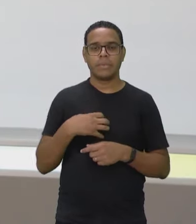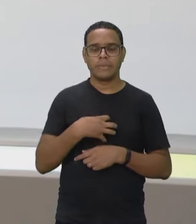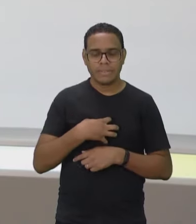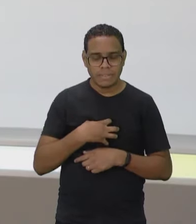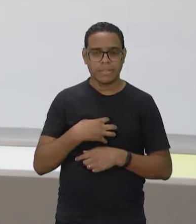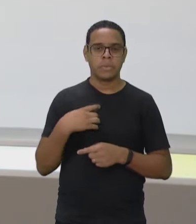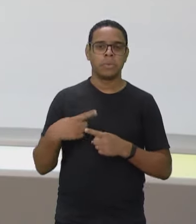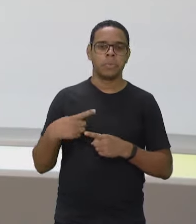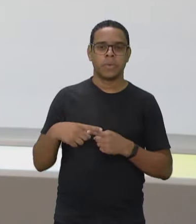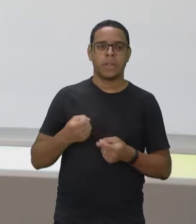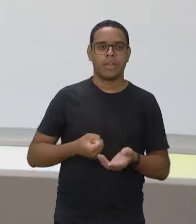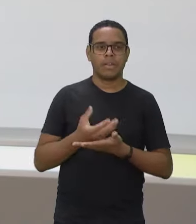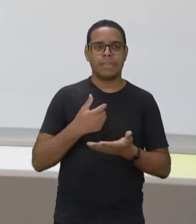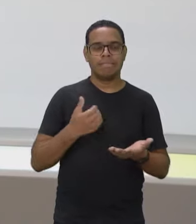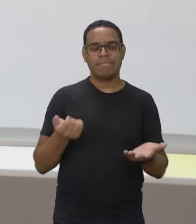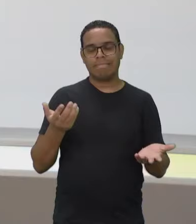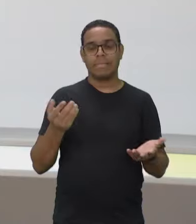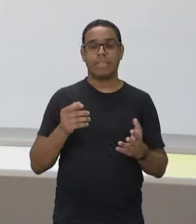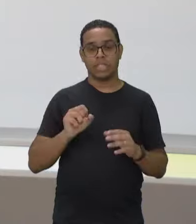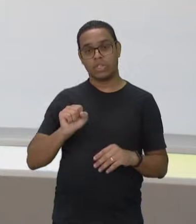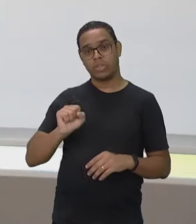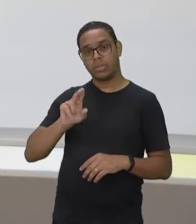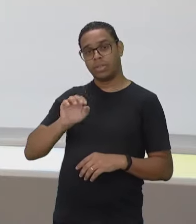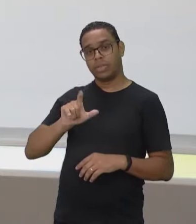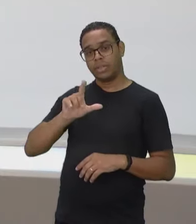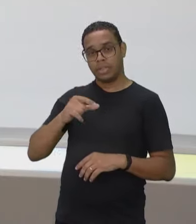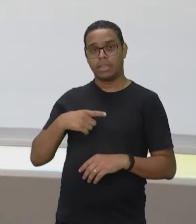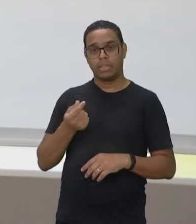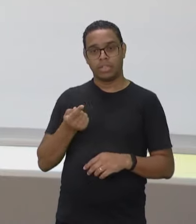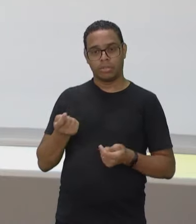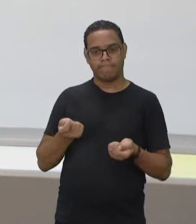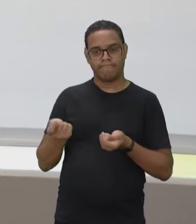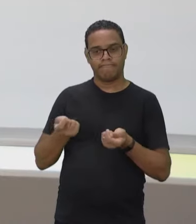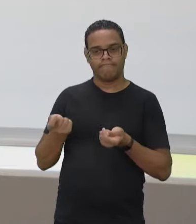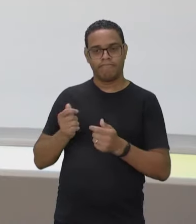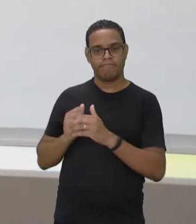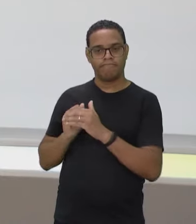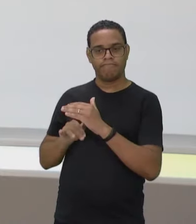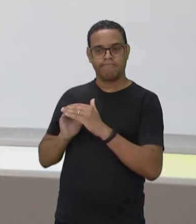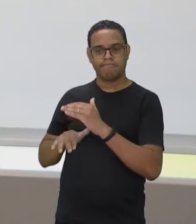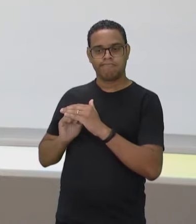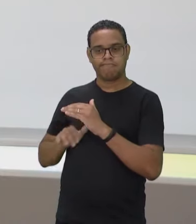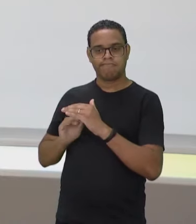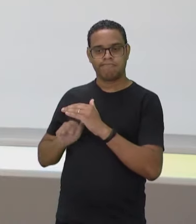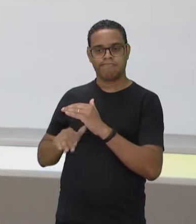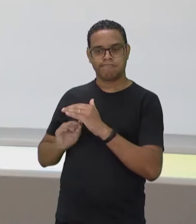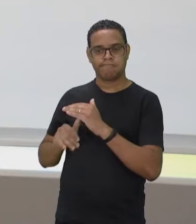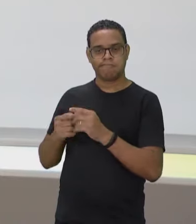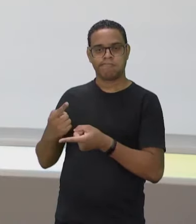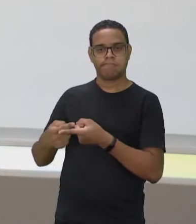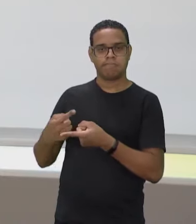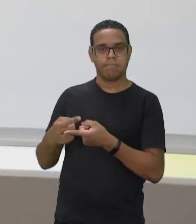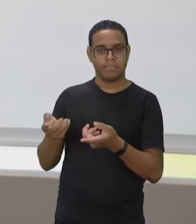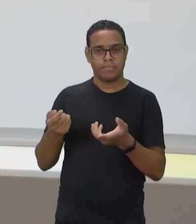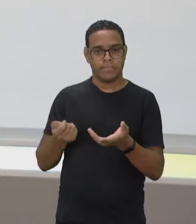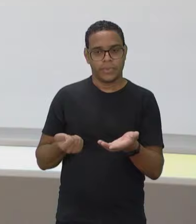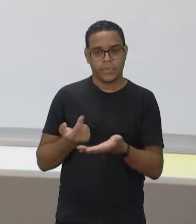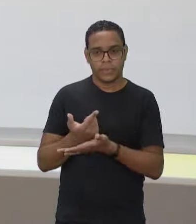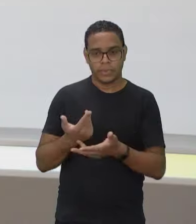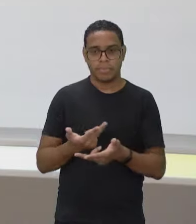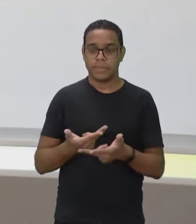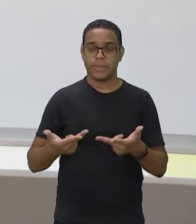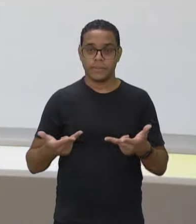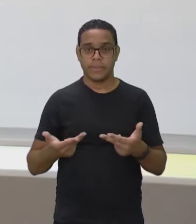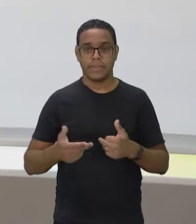porque gastou. Já a Suelen, ela era poupadora, ela guardava o dinheiro porque ela queria comprar algo que